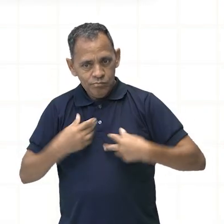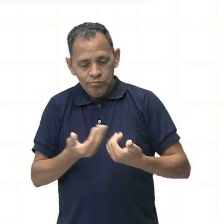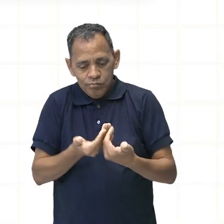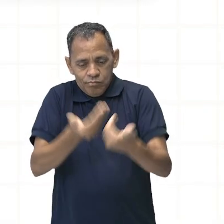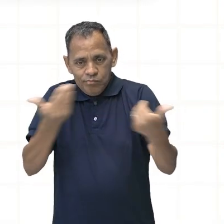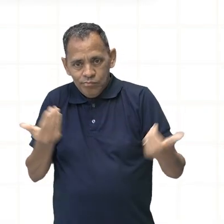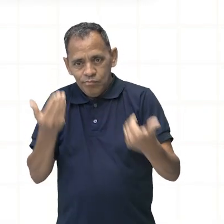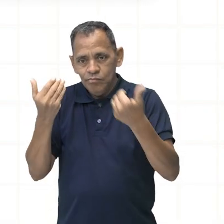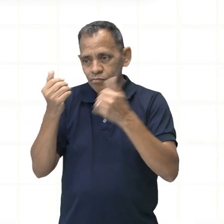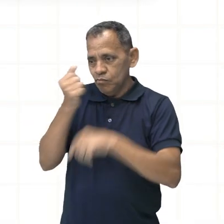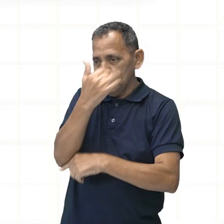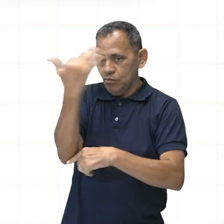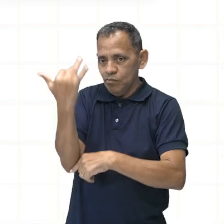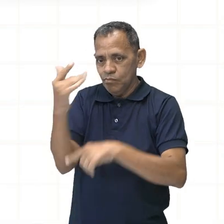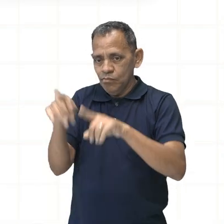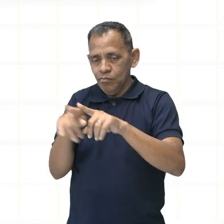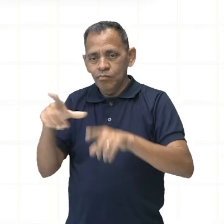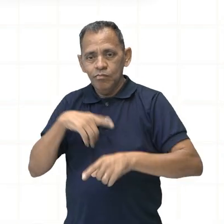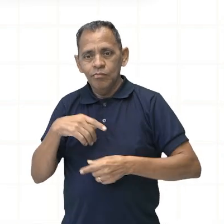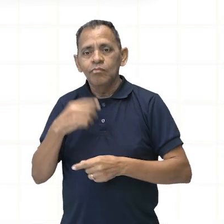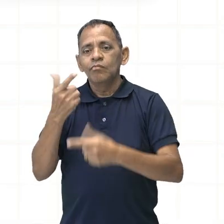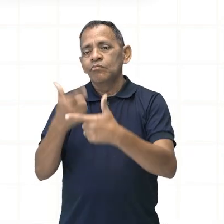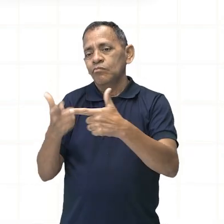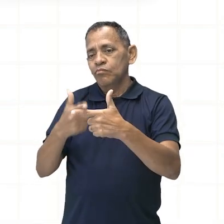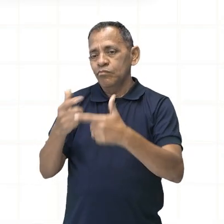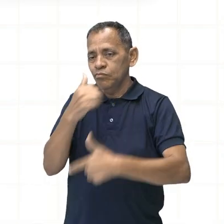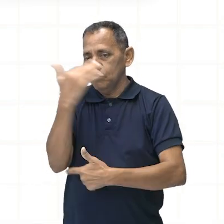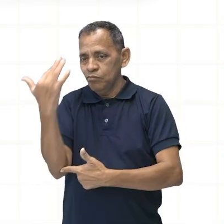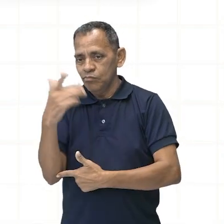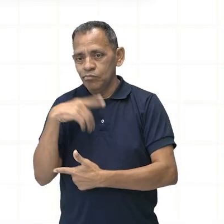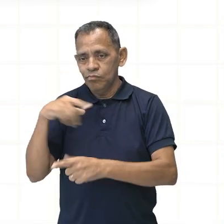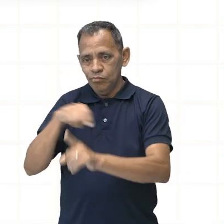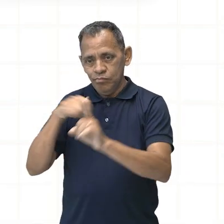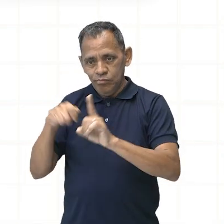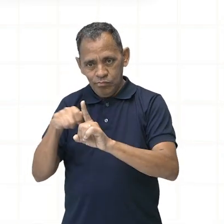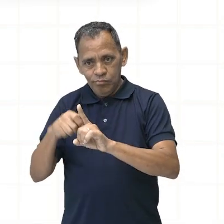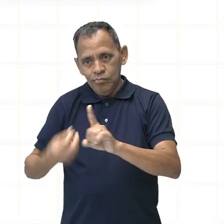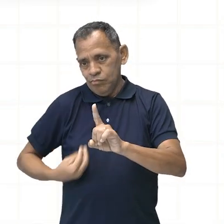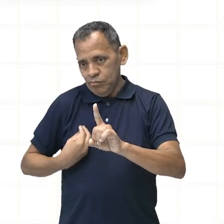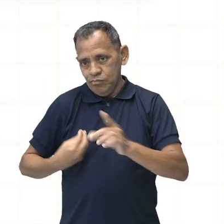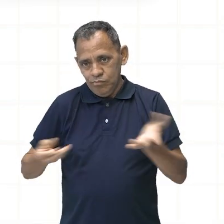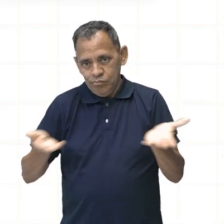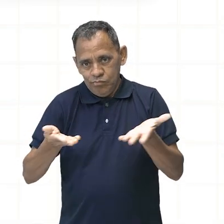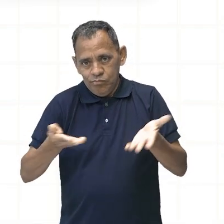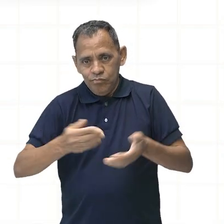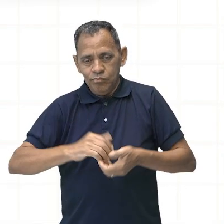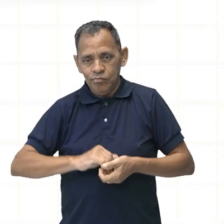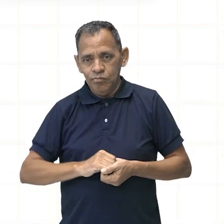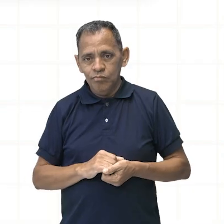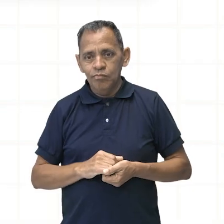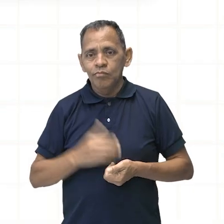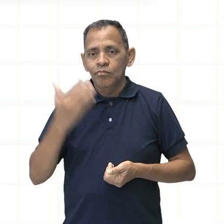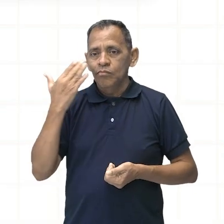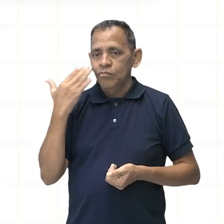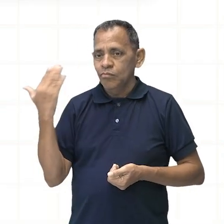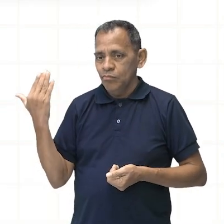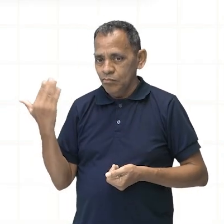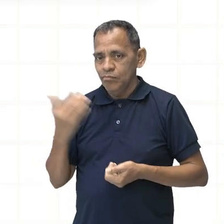isso traz ali, agrava os problemas ambientais que a nossa sociedade vivencia, certo? Então, aqui no